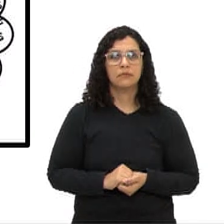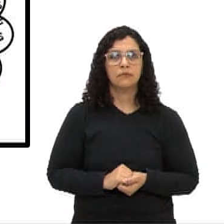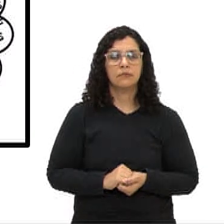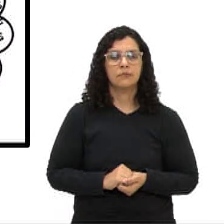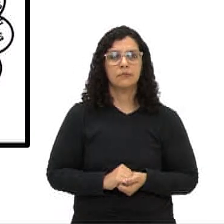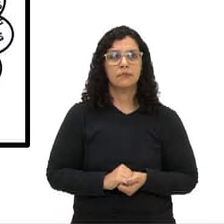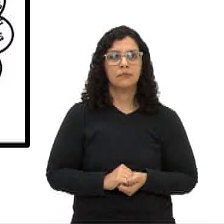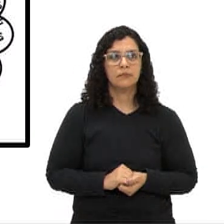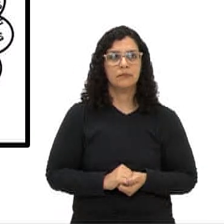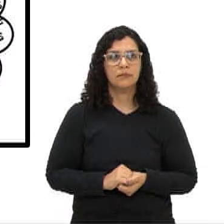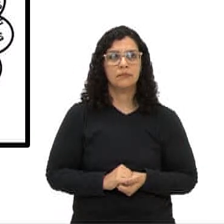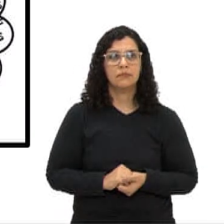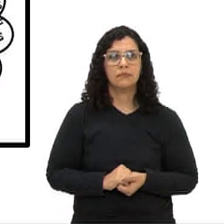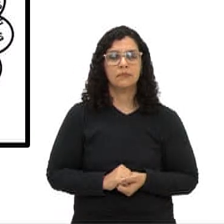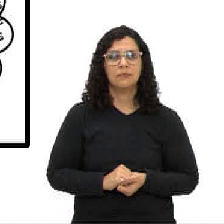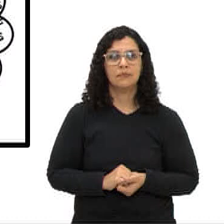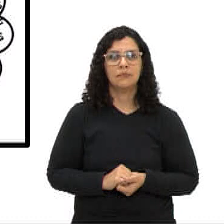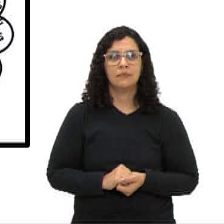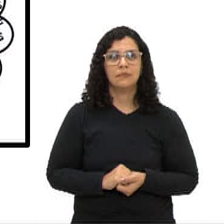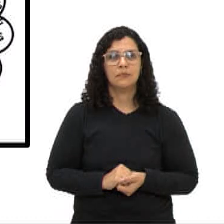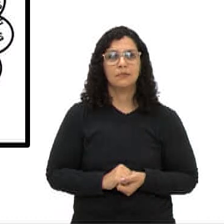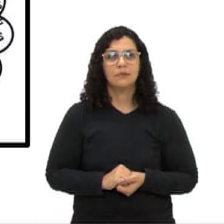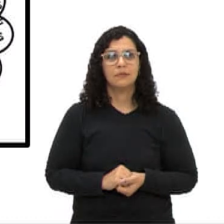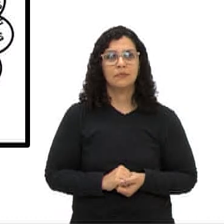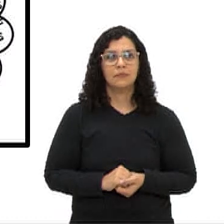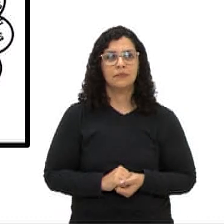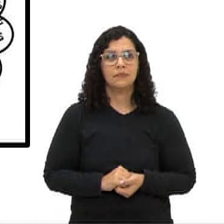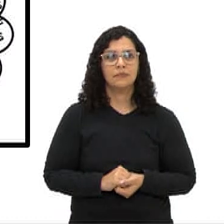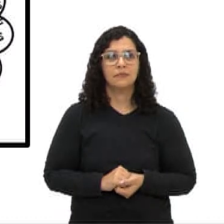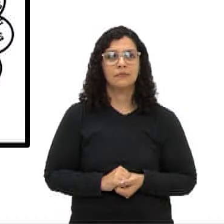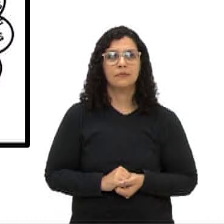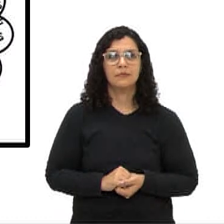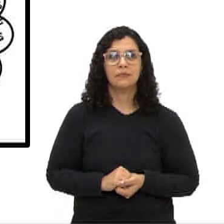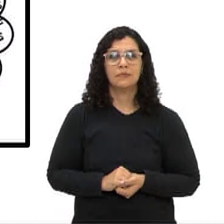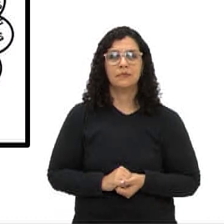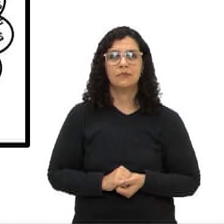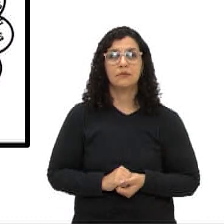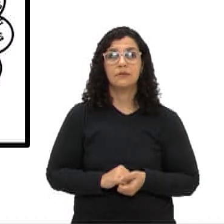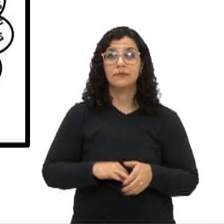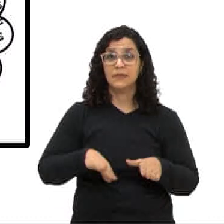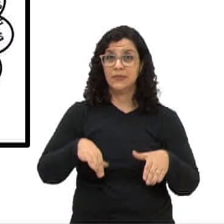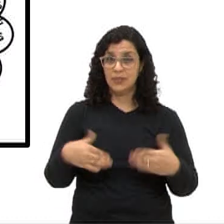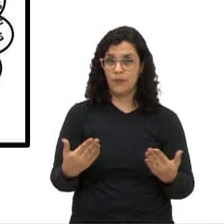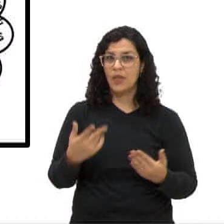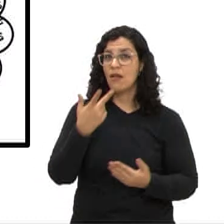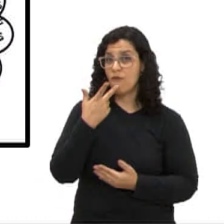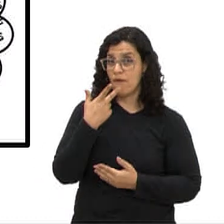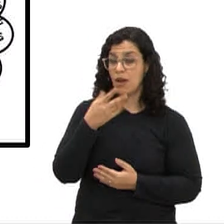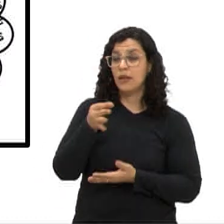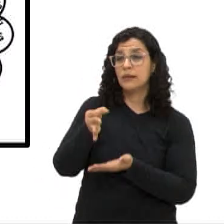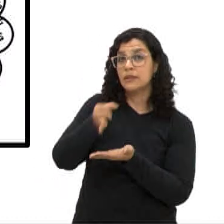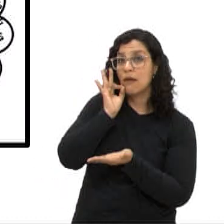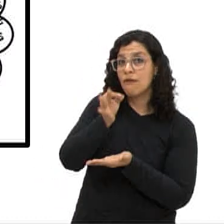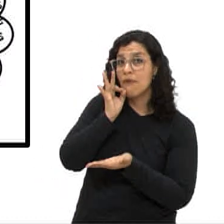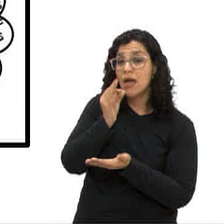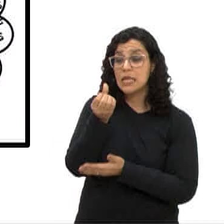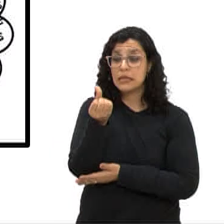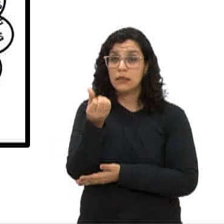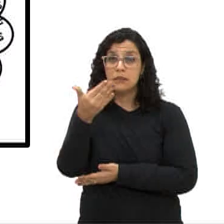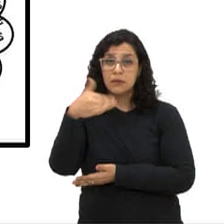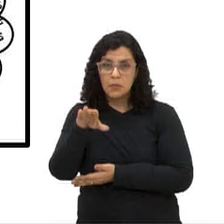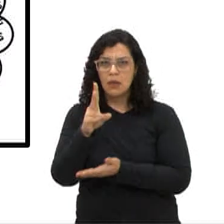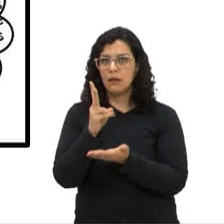Normalmente, desayuno cereales, pero a veces donuts. Que ricos! Então, ele toma café da manhã às